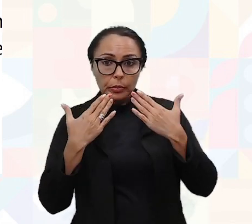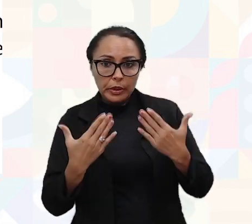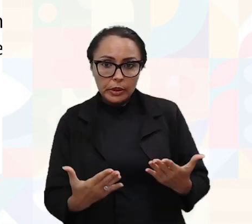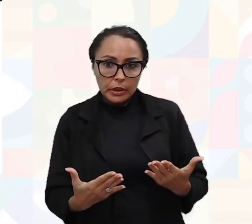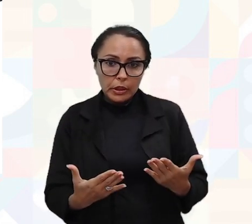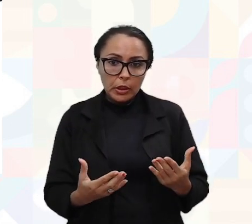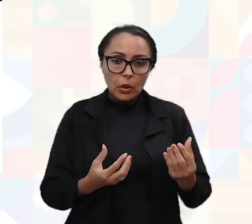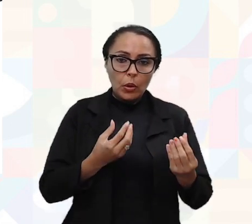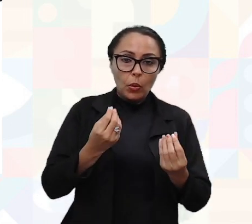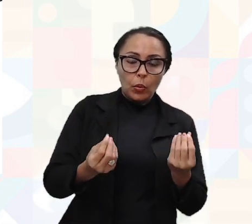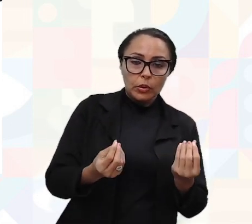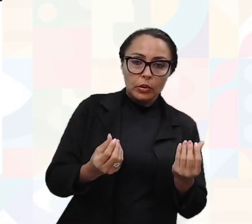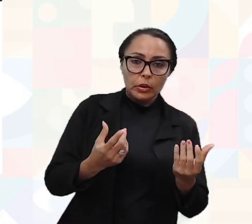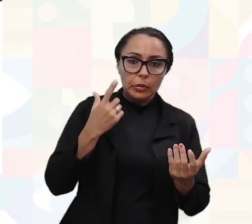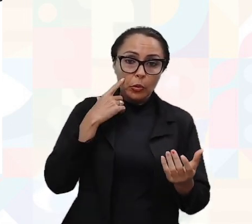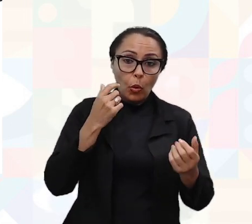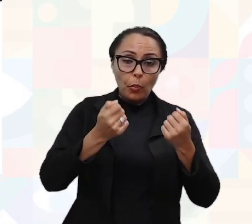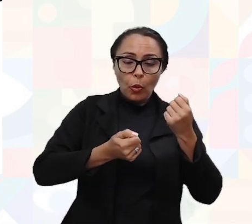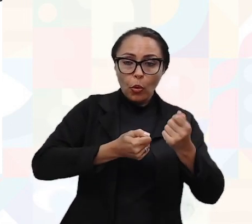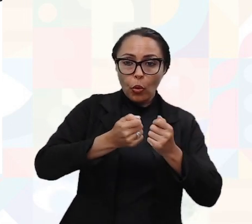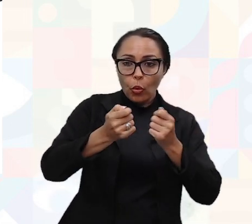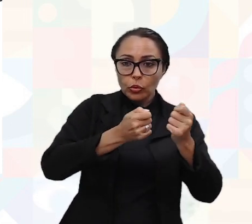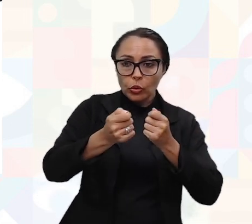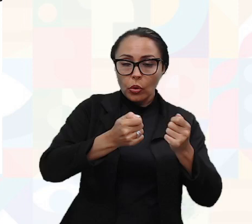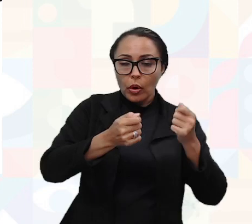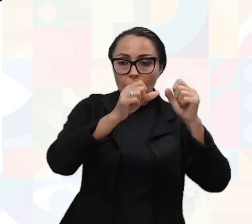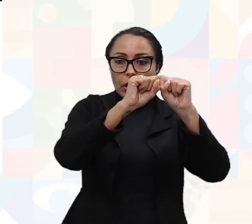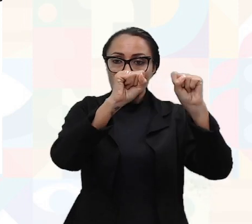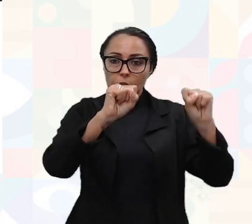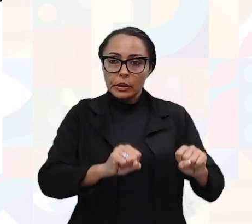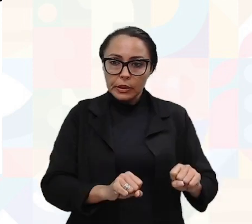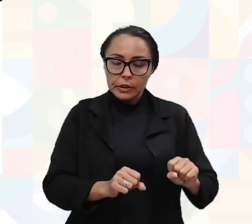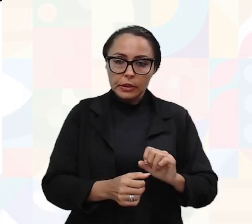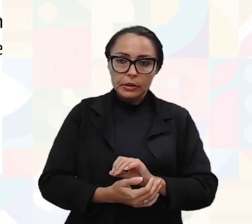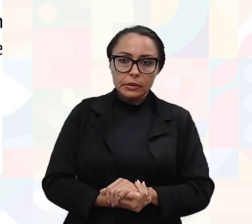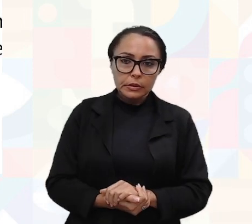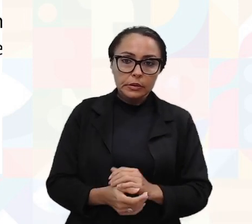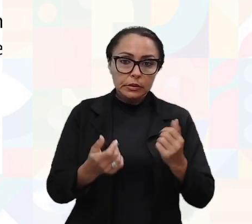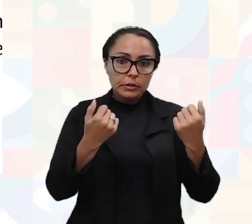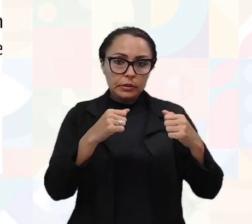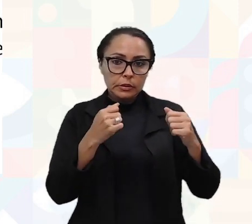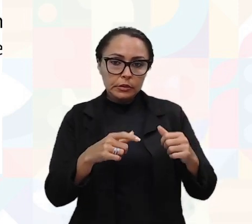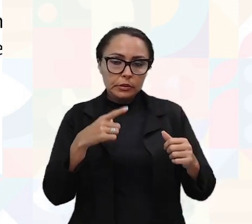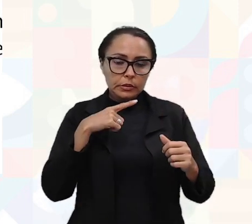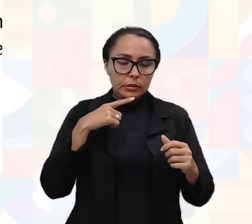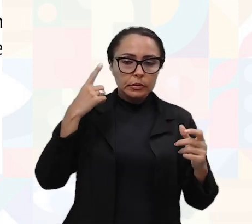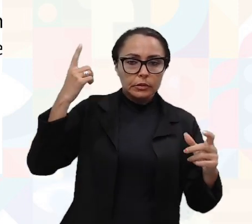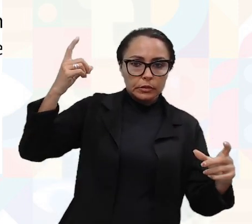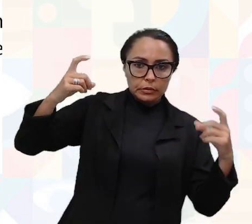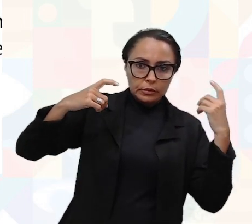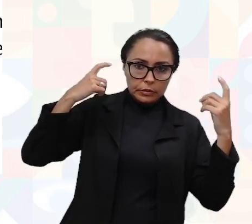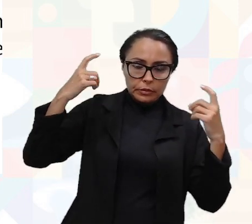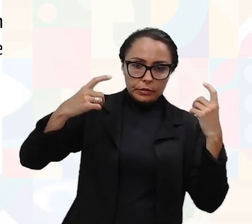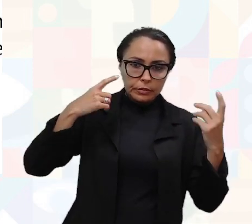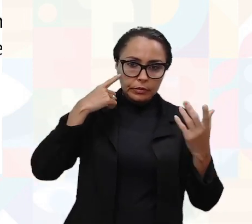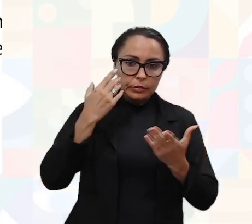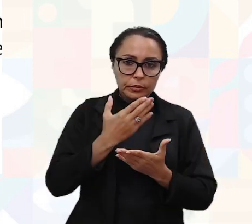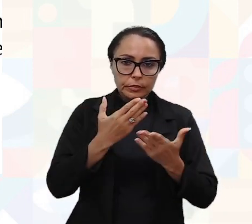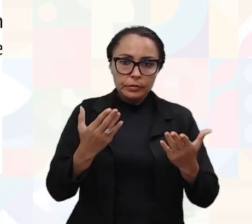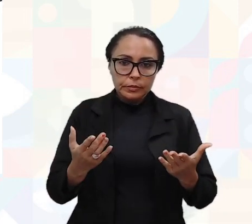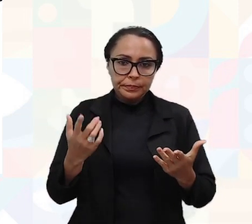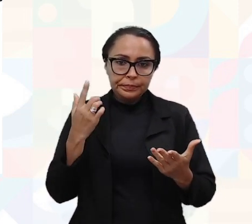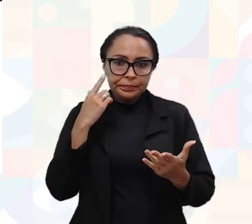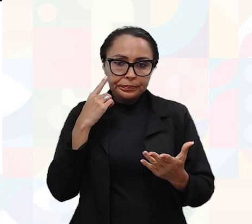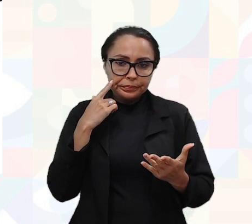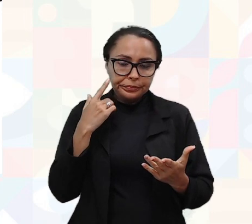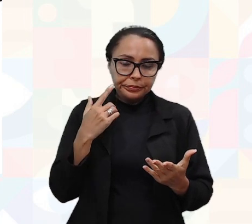quando pedir e como controlar o sistema. Então, eu preciso ter preocupações relacionadas a quanto pedir,